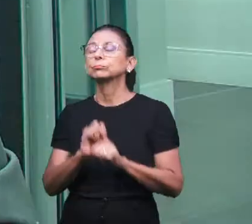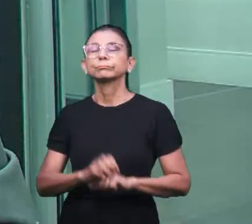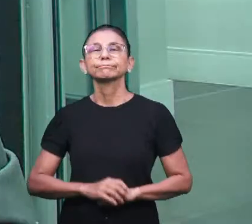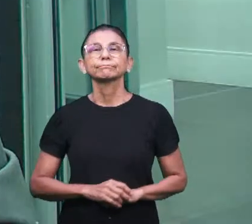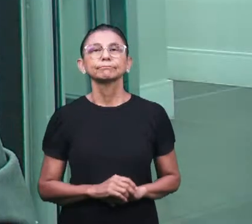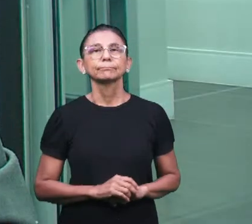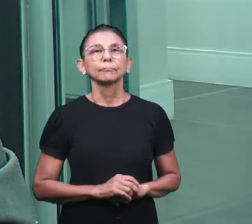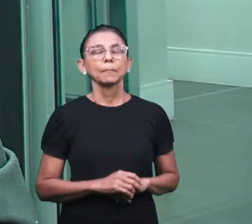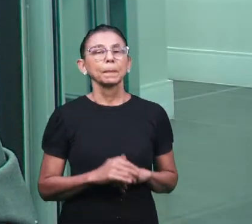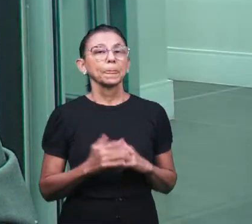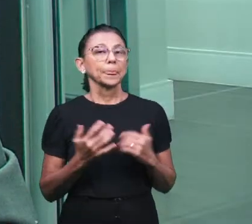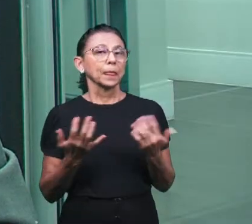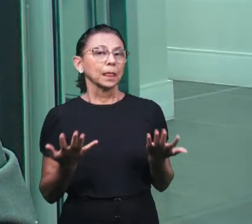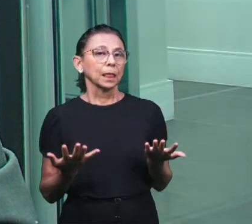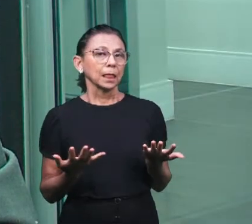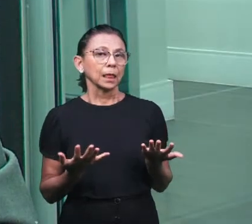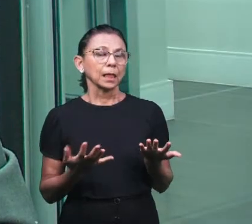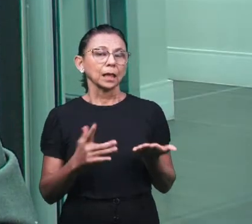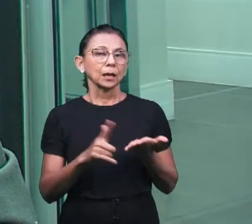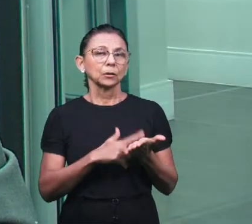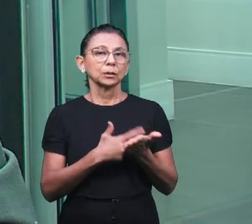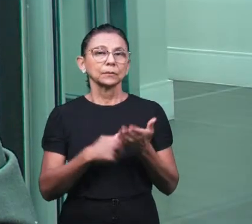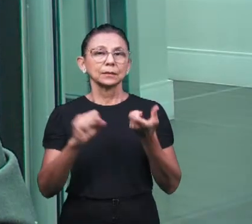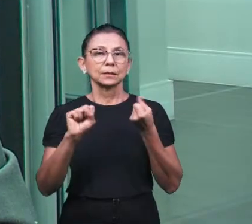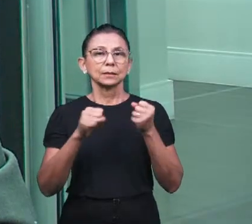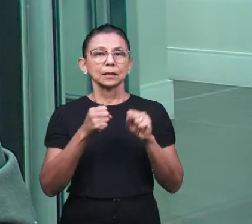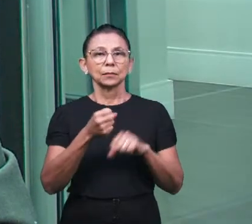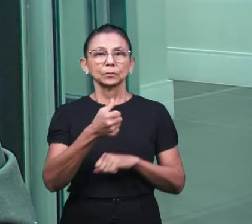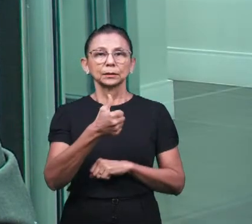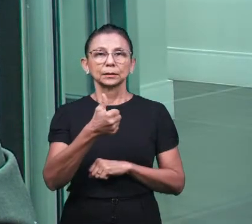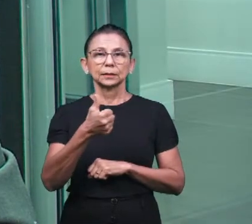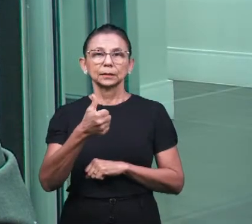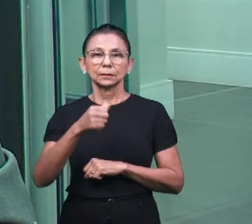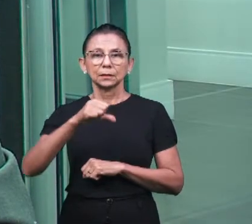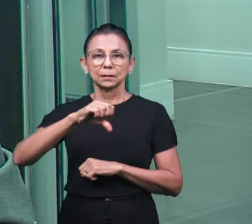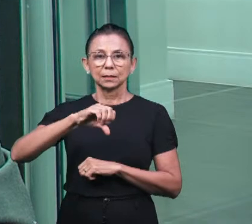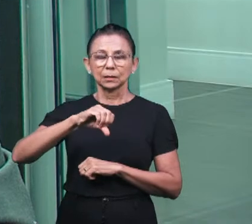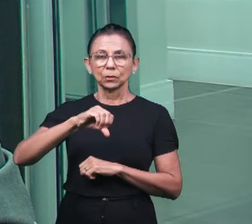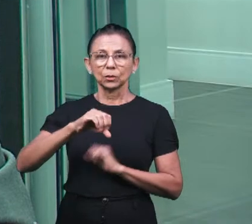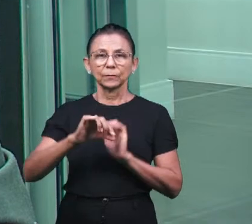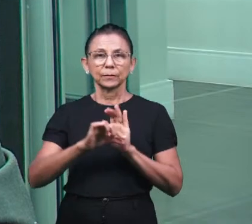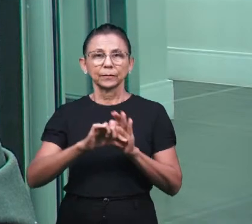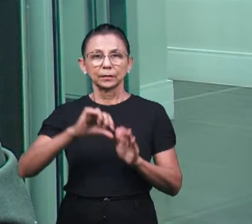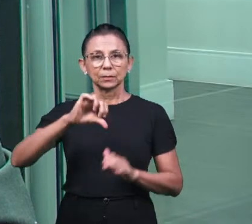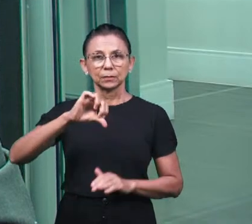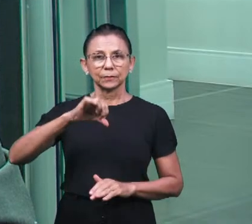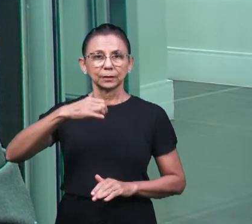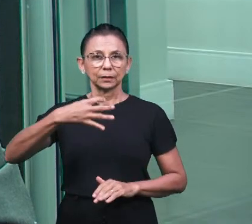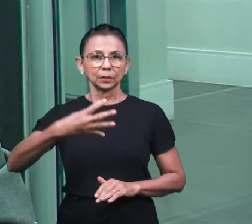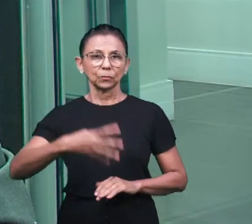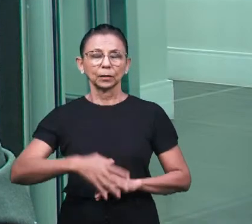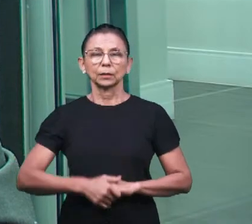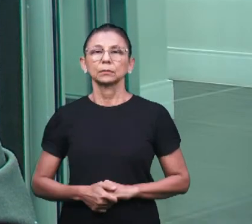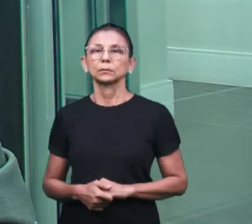Bem, o texto está em Salmo 119, verso 94, que diz assim: Sou